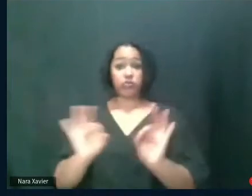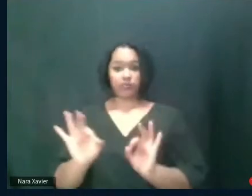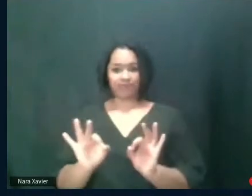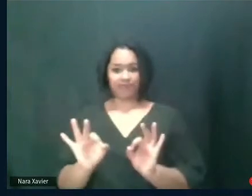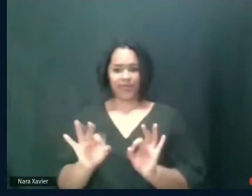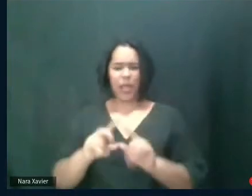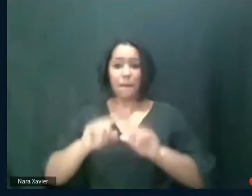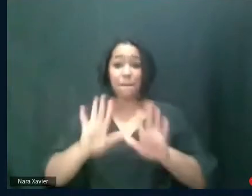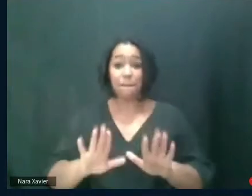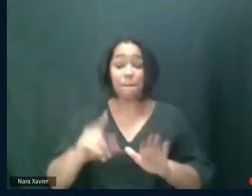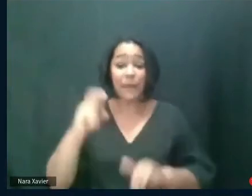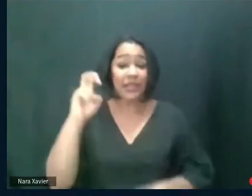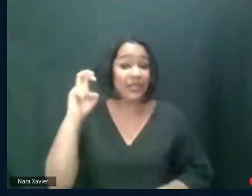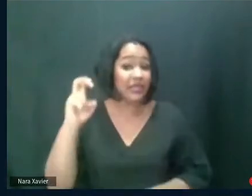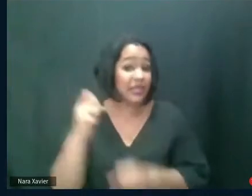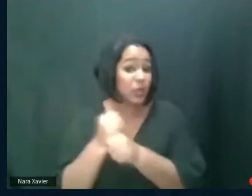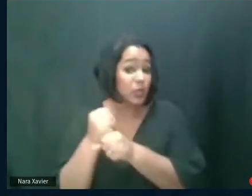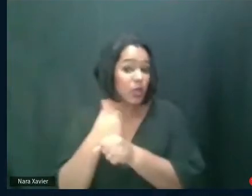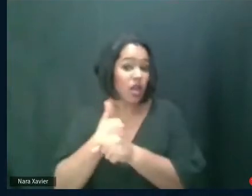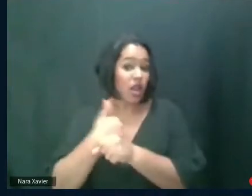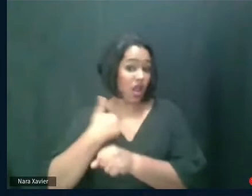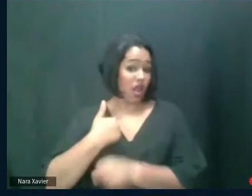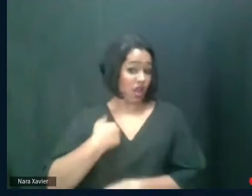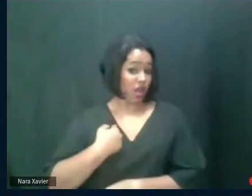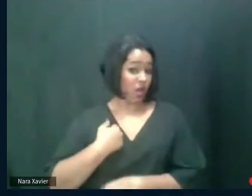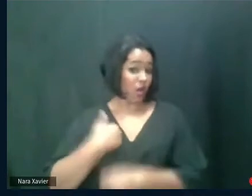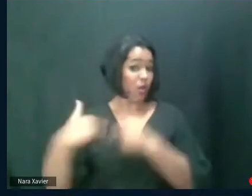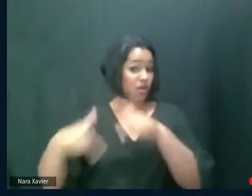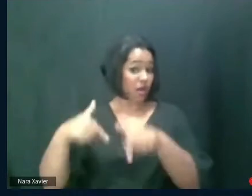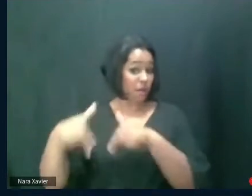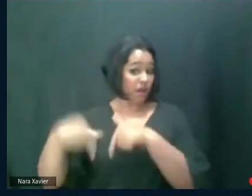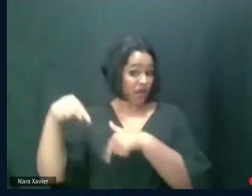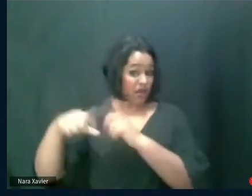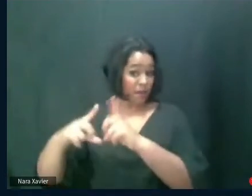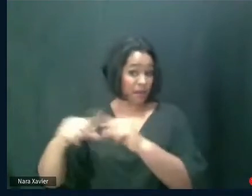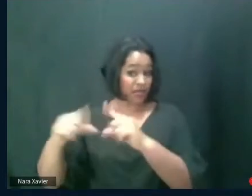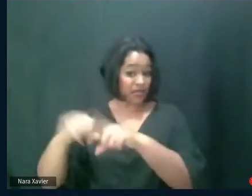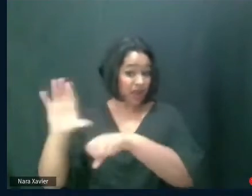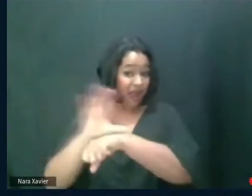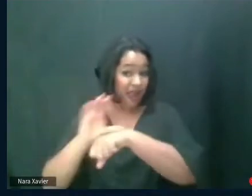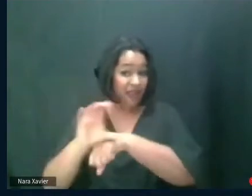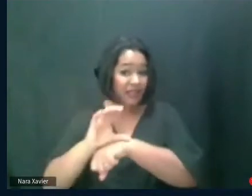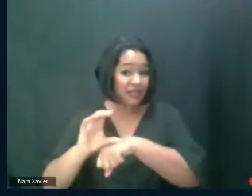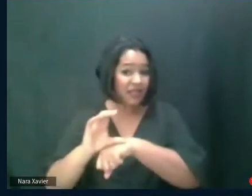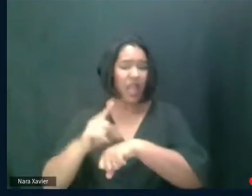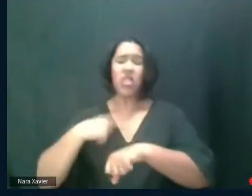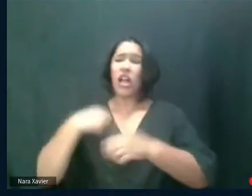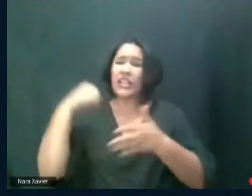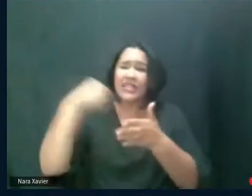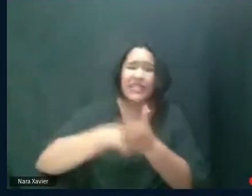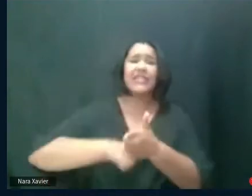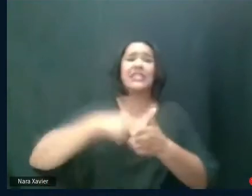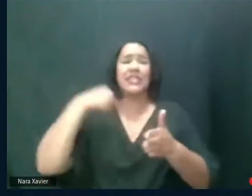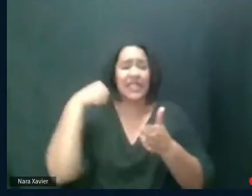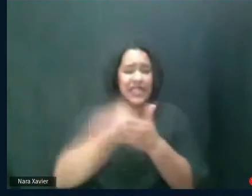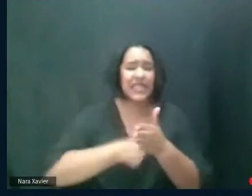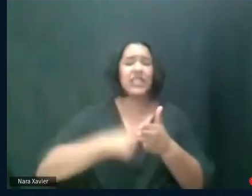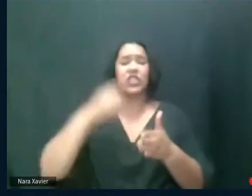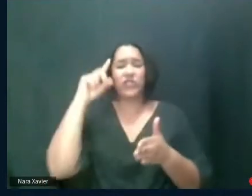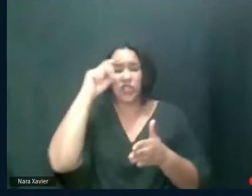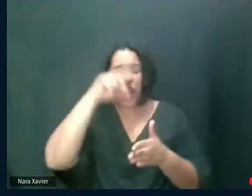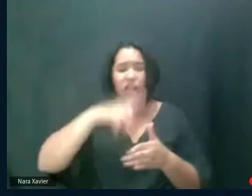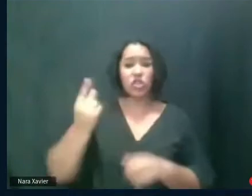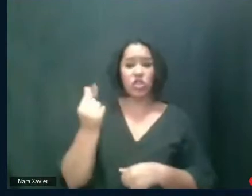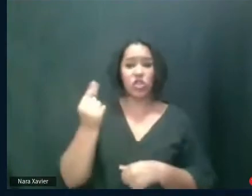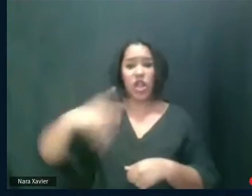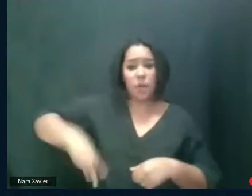mas durante 5 anos que eu trabalhei no CAES DF, a gente teve que matar o leão com as nossas próprias mãos, a gente teve que tirar dinheiro